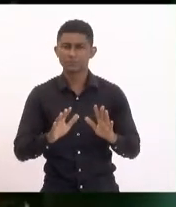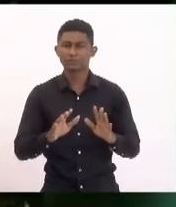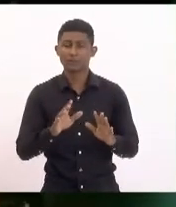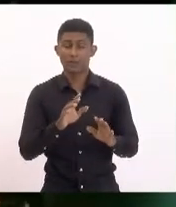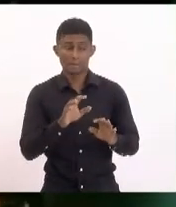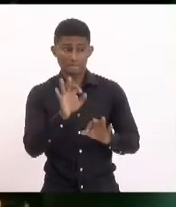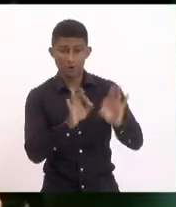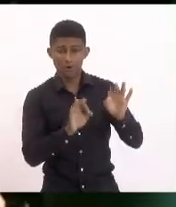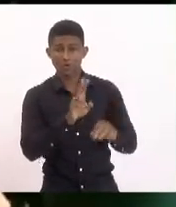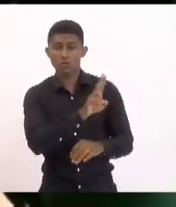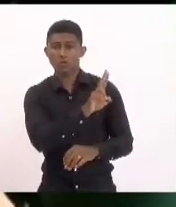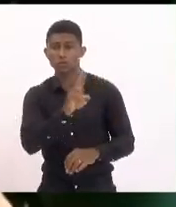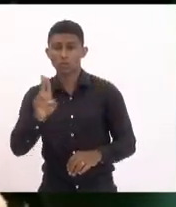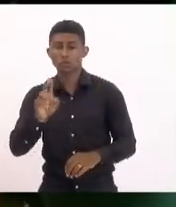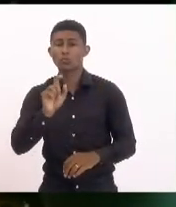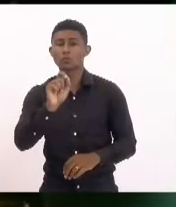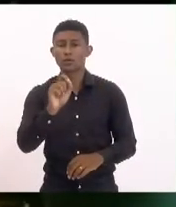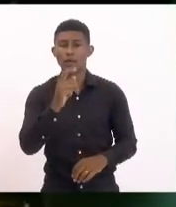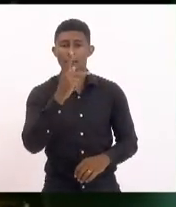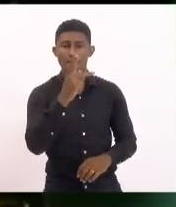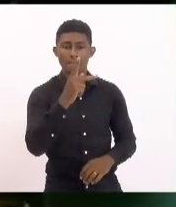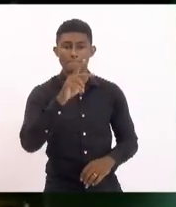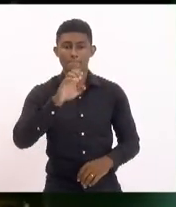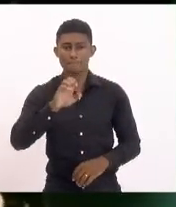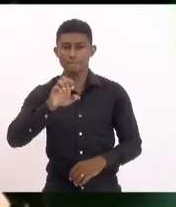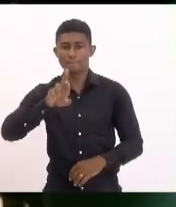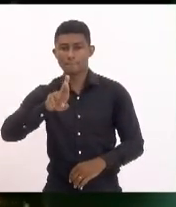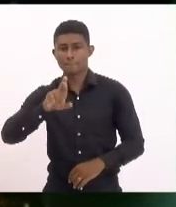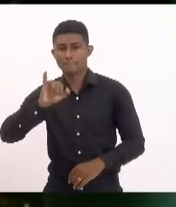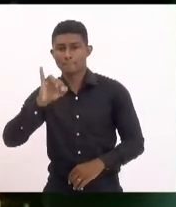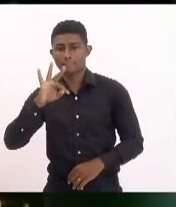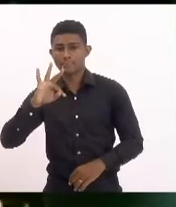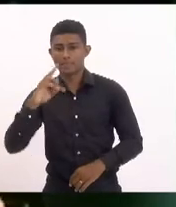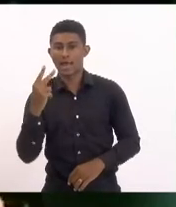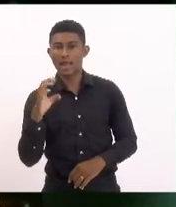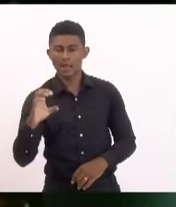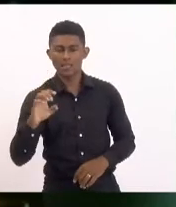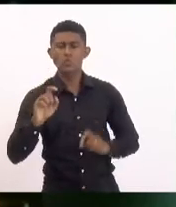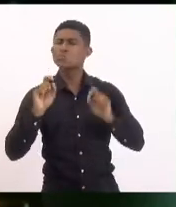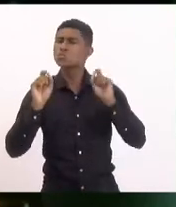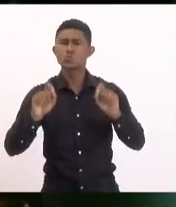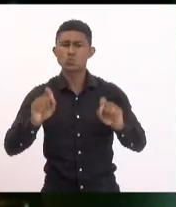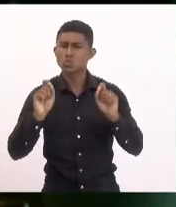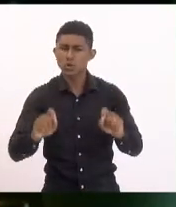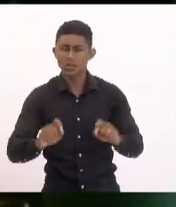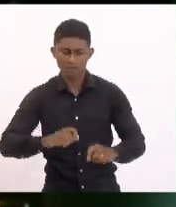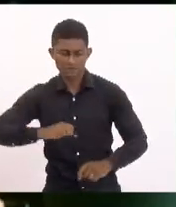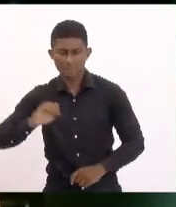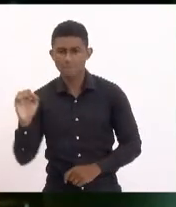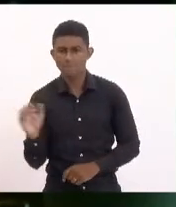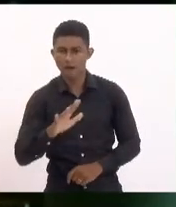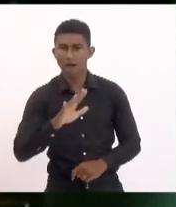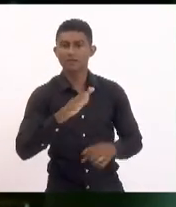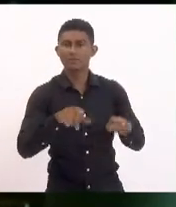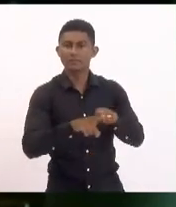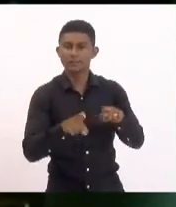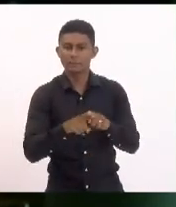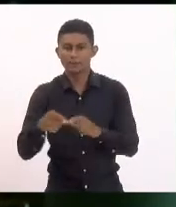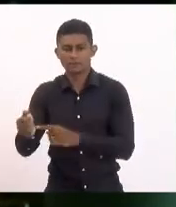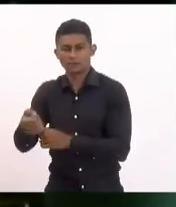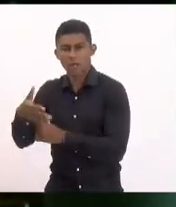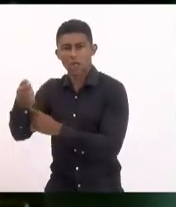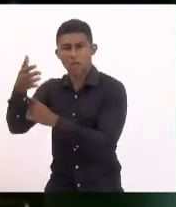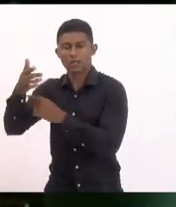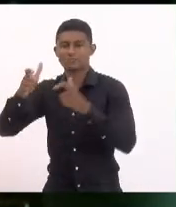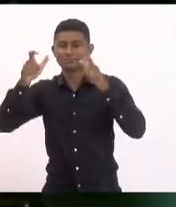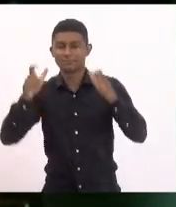Ju, é Projeto Peritec, Periferia e Tecnologia na Maré. Esse ensino médio está